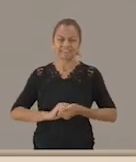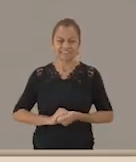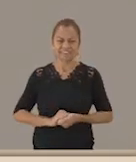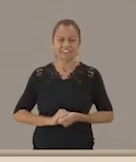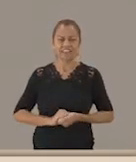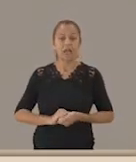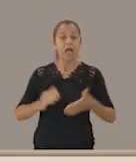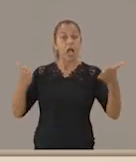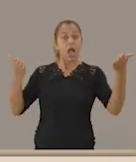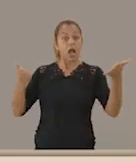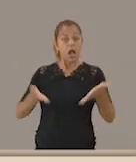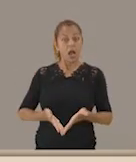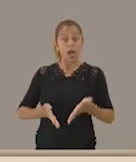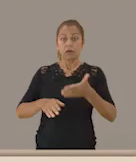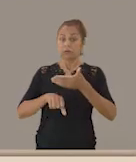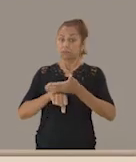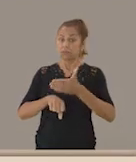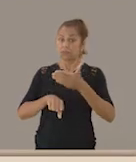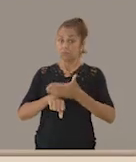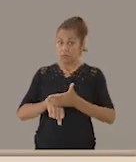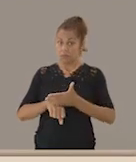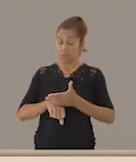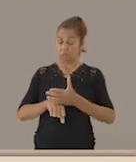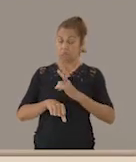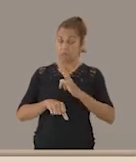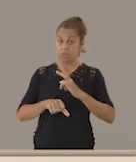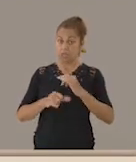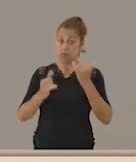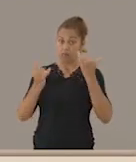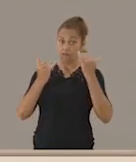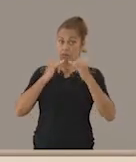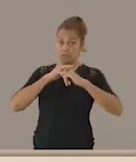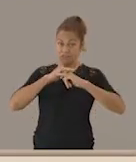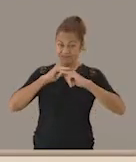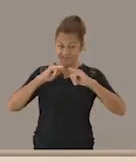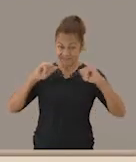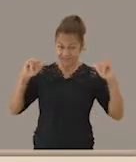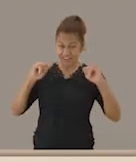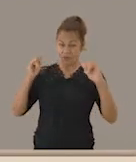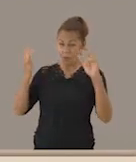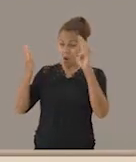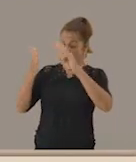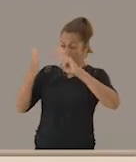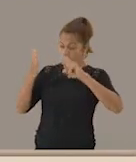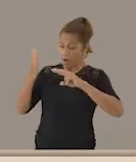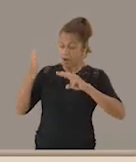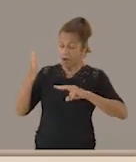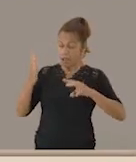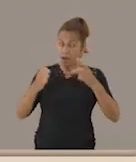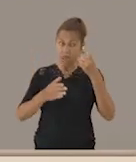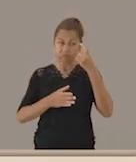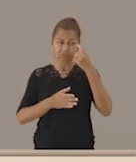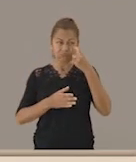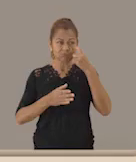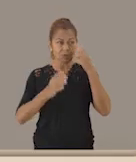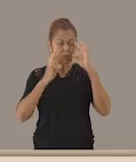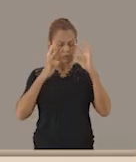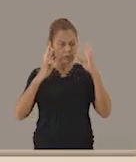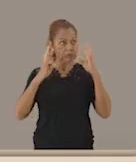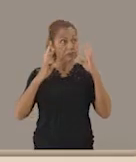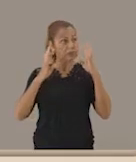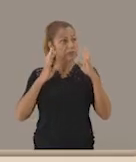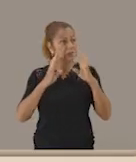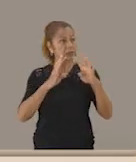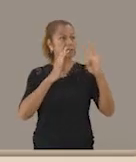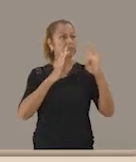Vamos praticar? Vamos ler a notícia e observar com atenção a escolha do verbo e